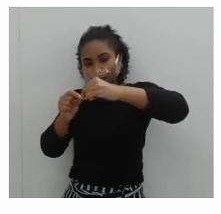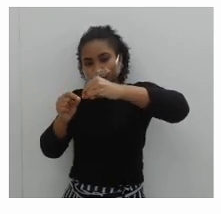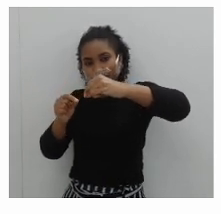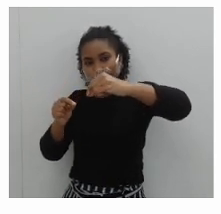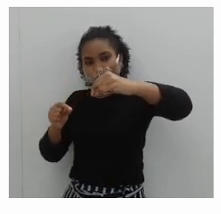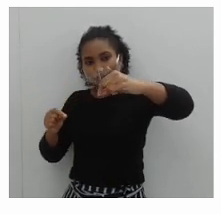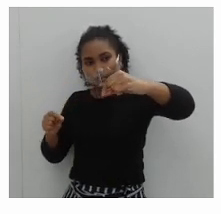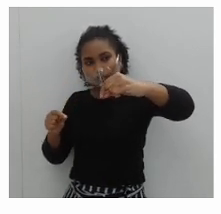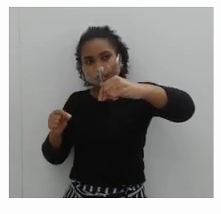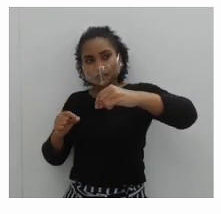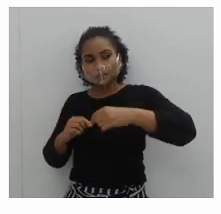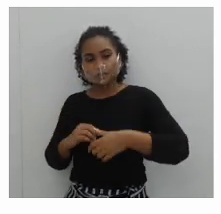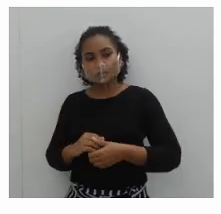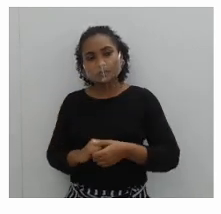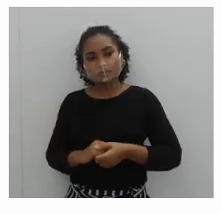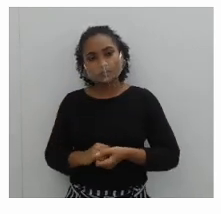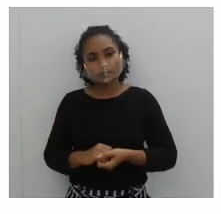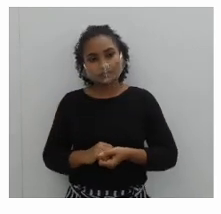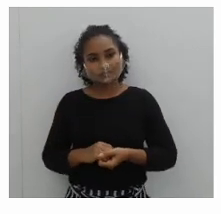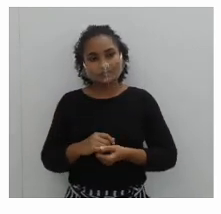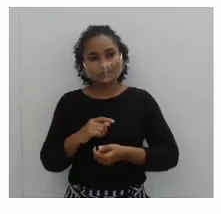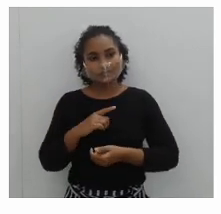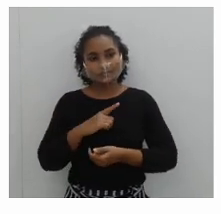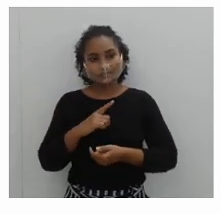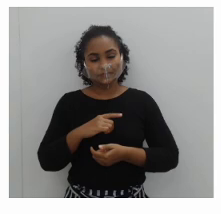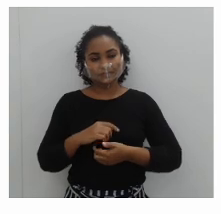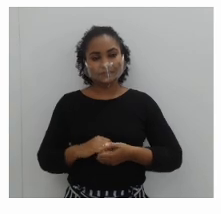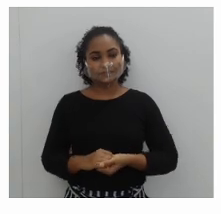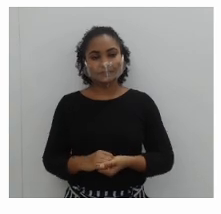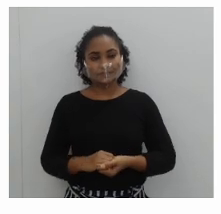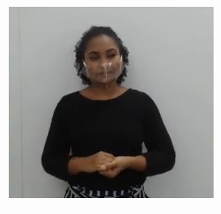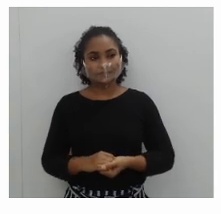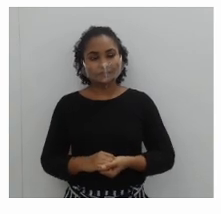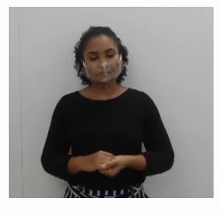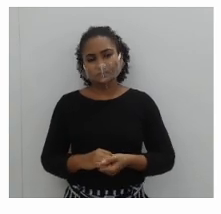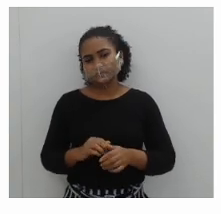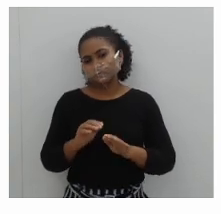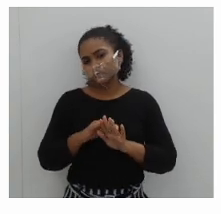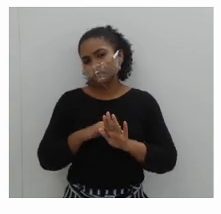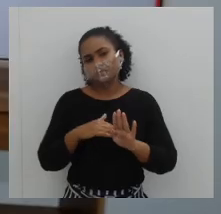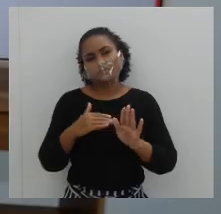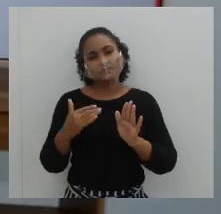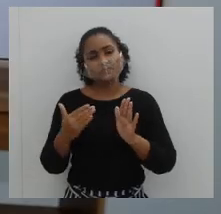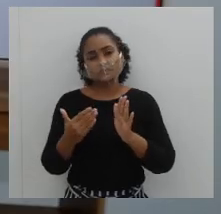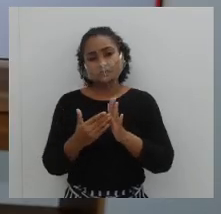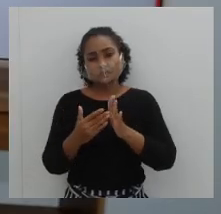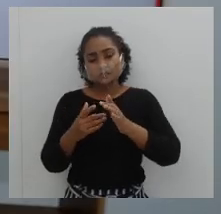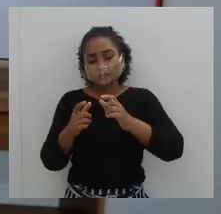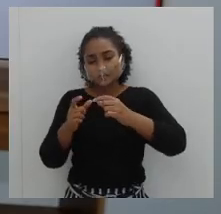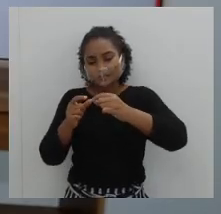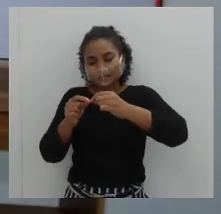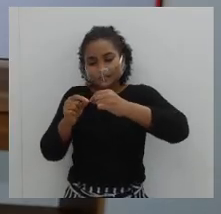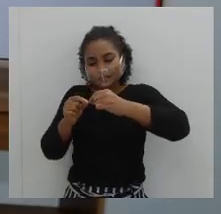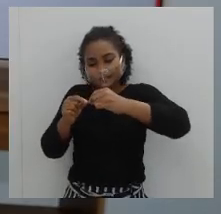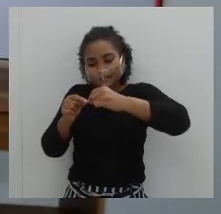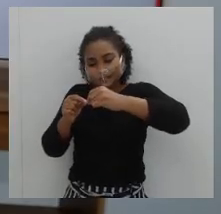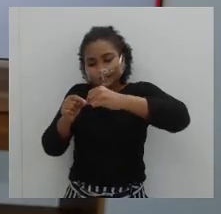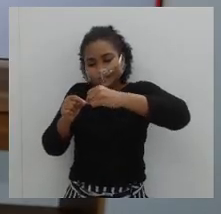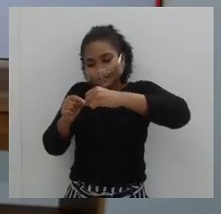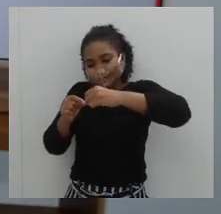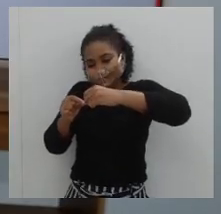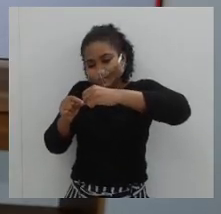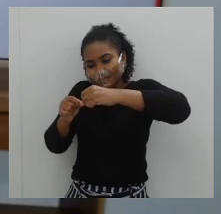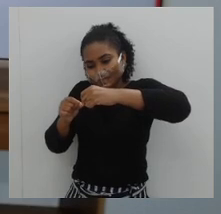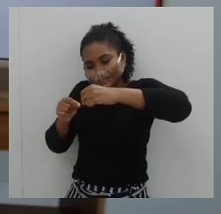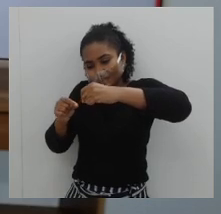Então, se eu imaginar uma reta furando o poliedro, toda a extensão dessa reta, que vai passar por